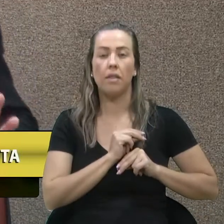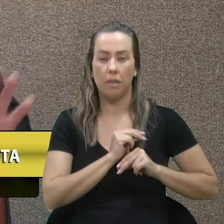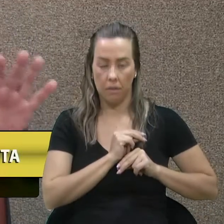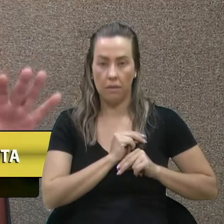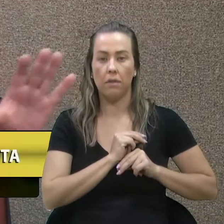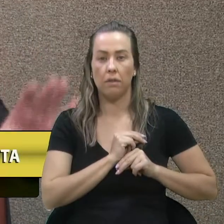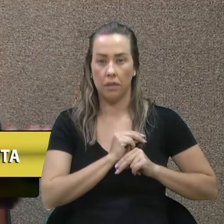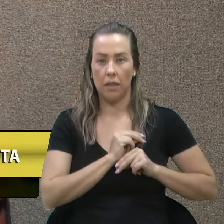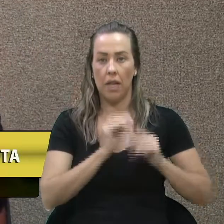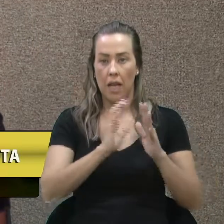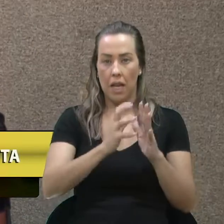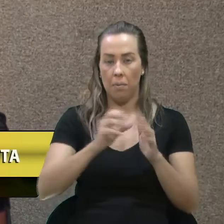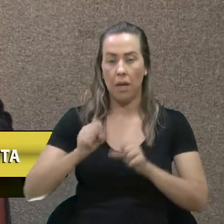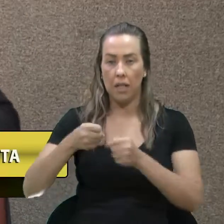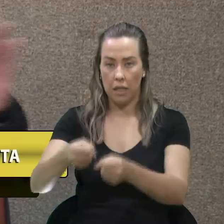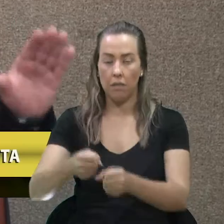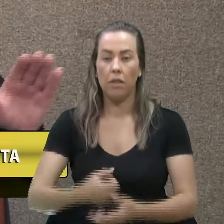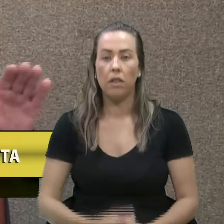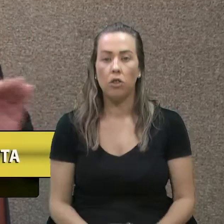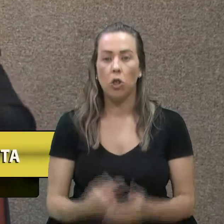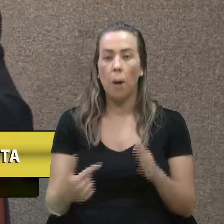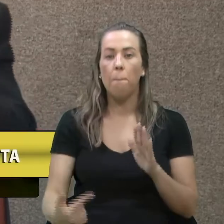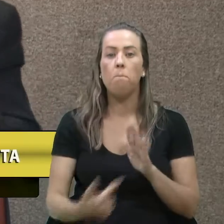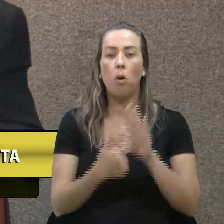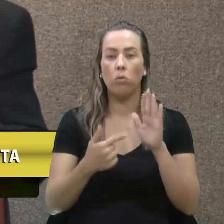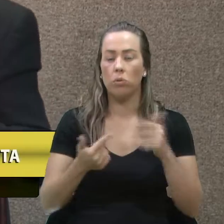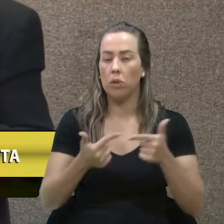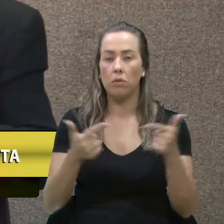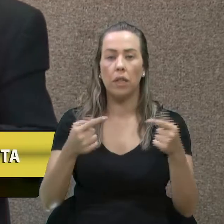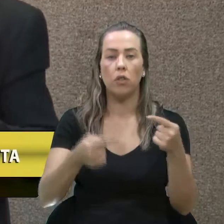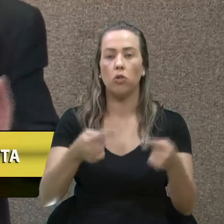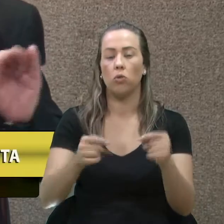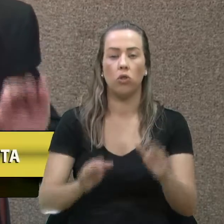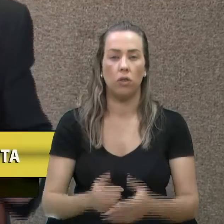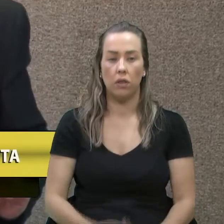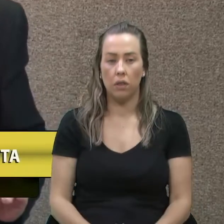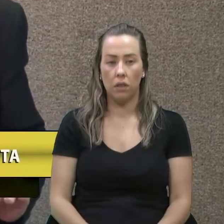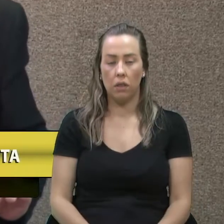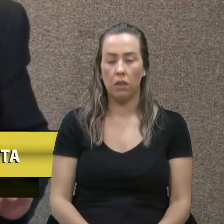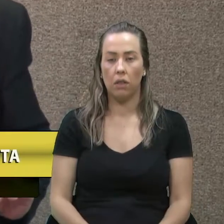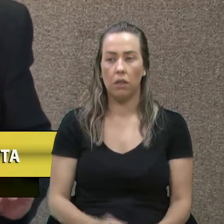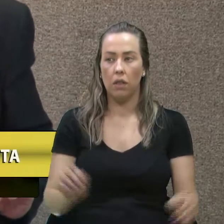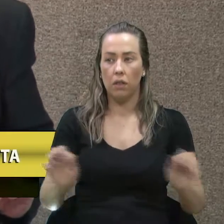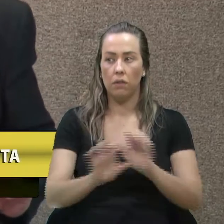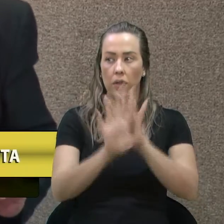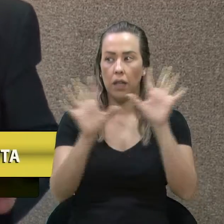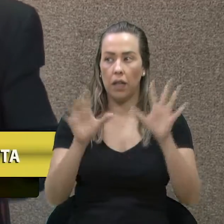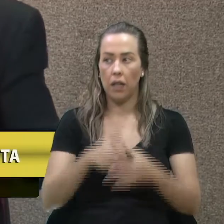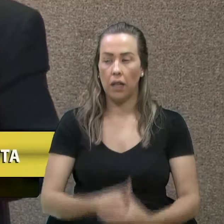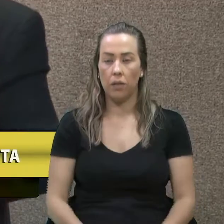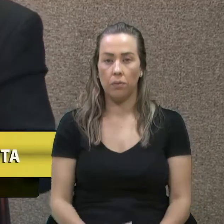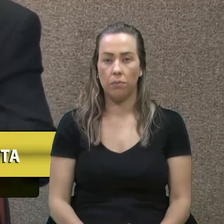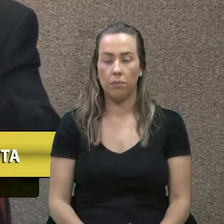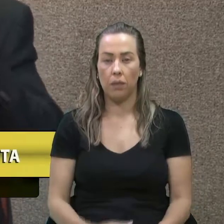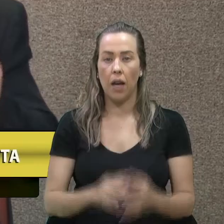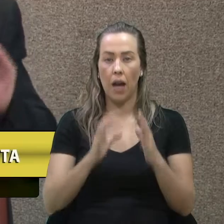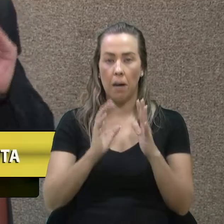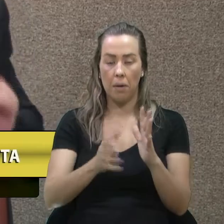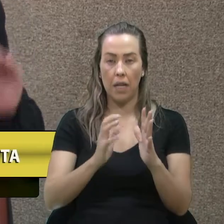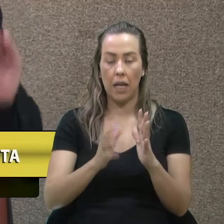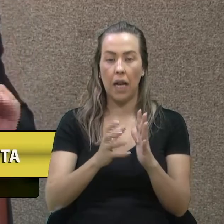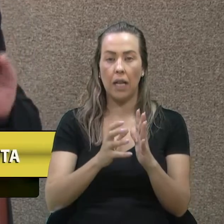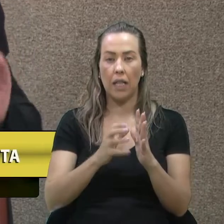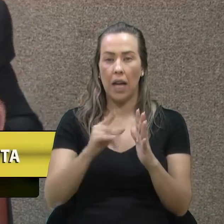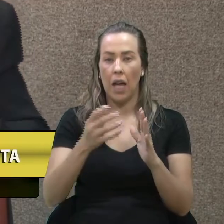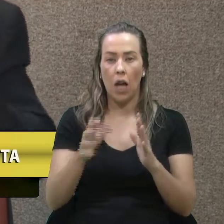aquilo que essa bancada defende. Ponto. Sem discussão. Isso tem que ficar claro. Essa bancada é